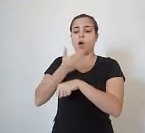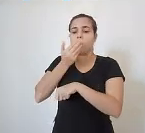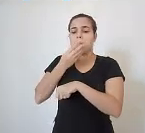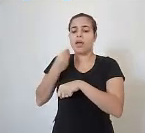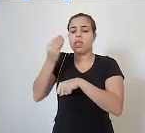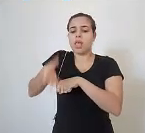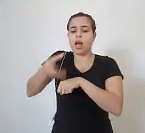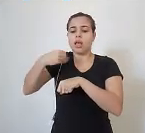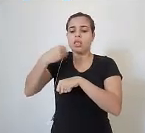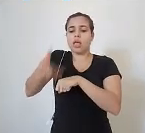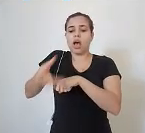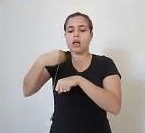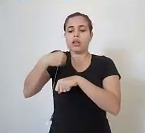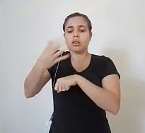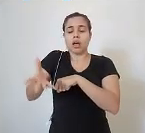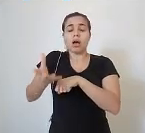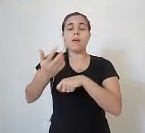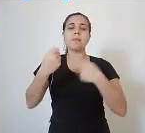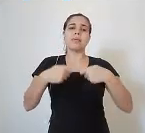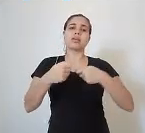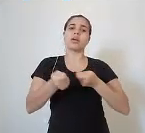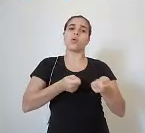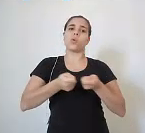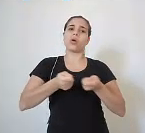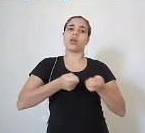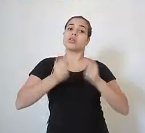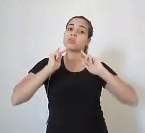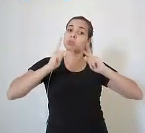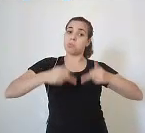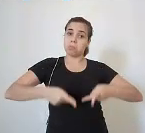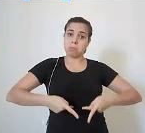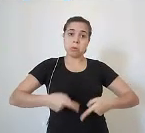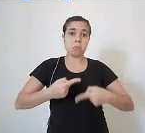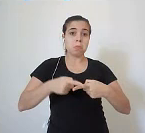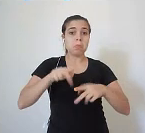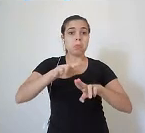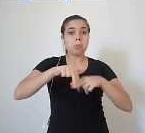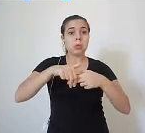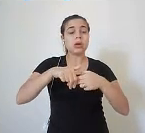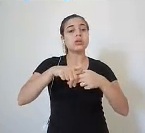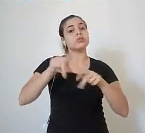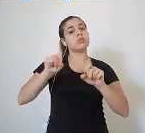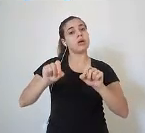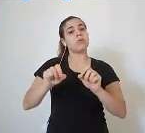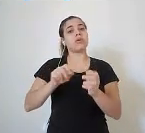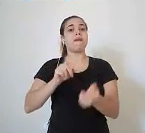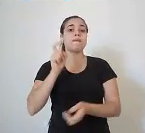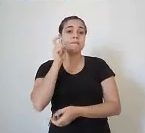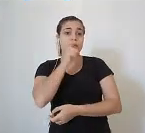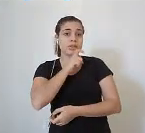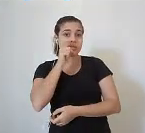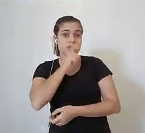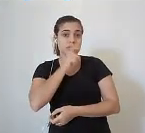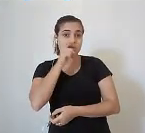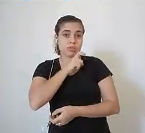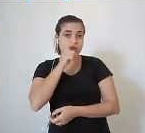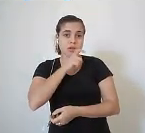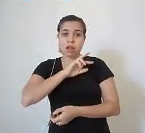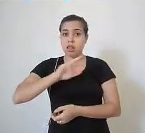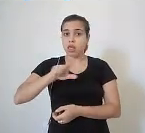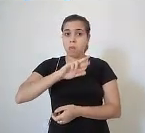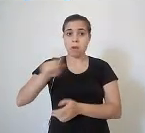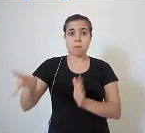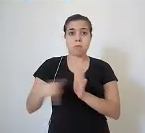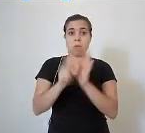desses animais de um aquário. Então, o que isso quer dizer? Que se a gente abandonasse esse ambiente, muito